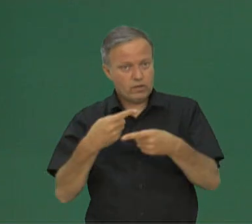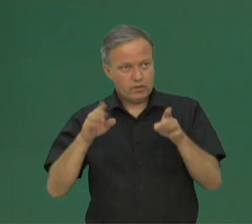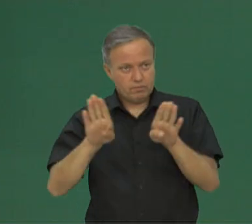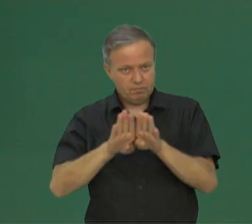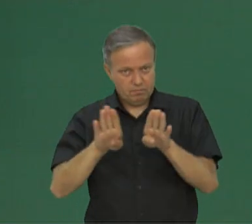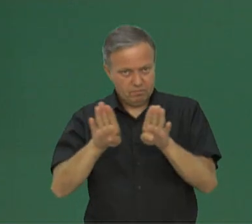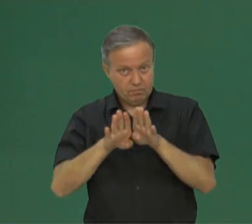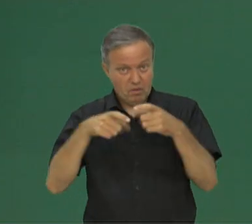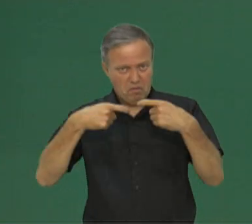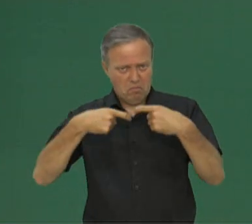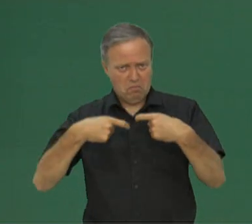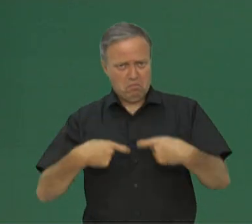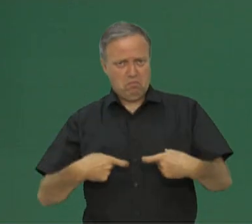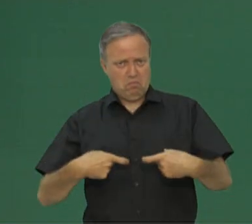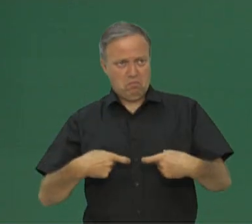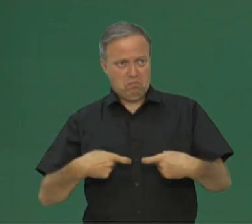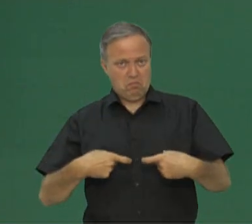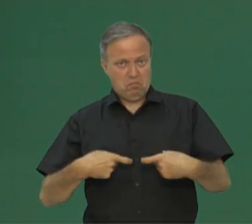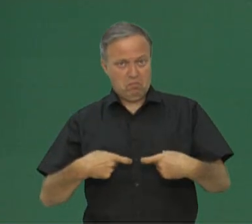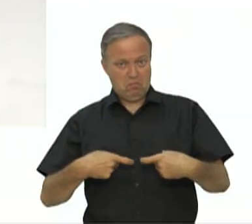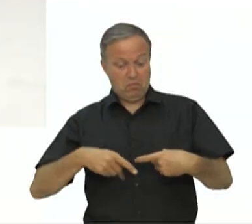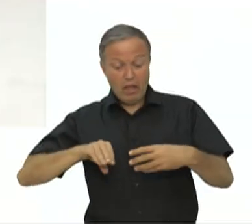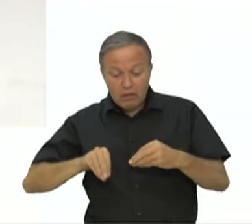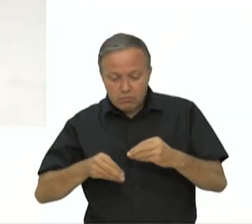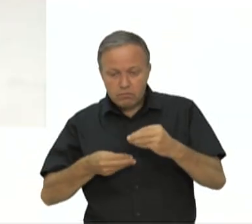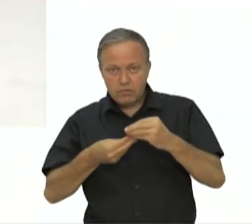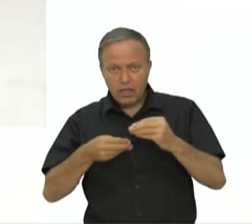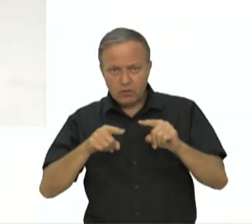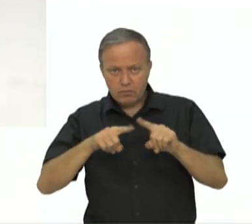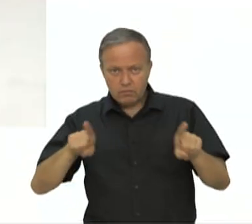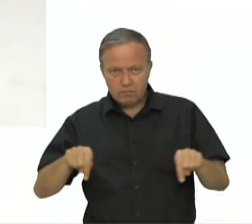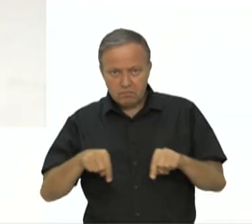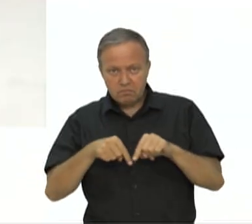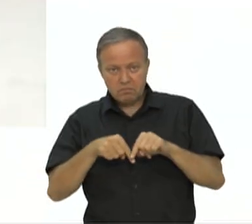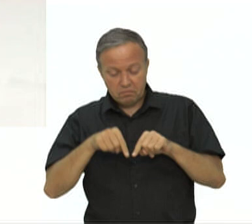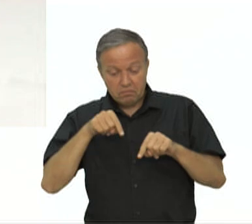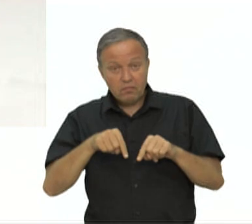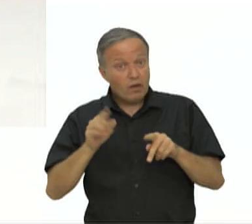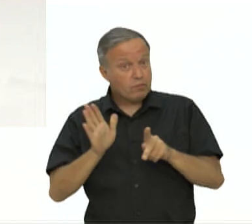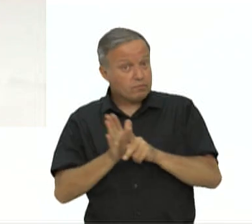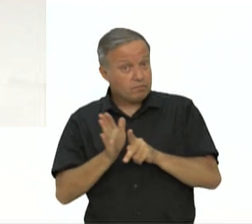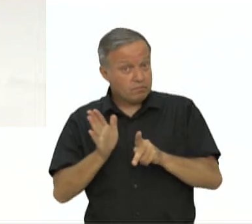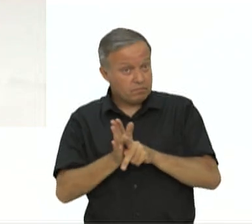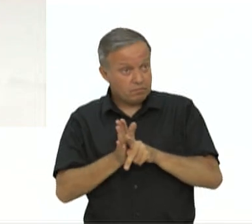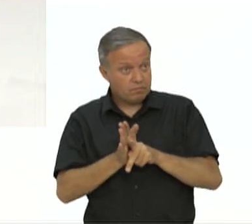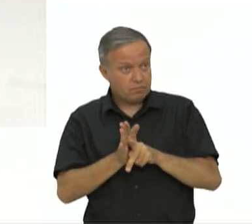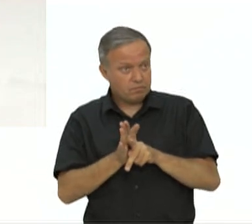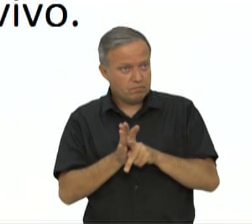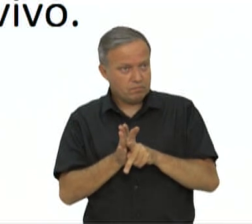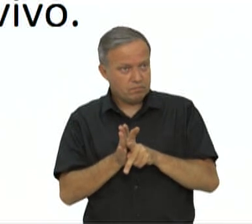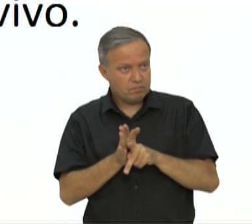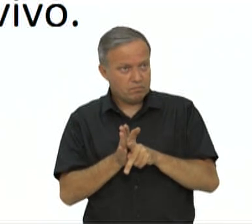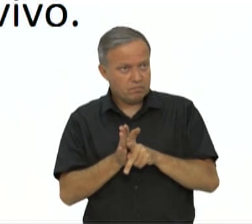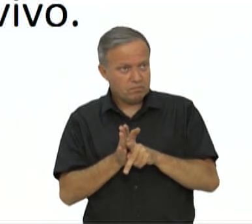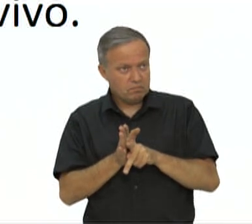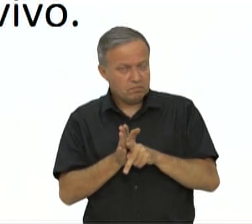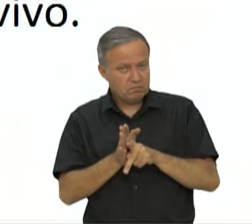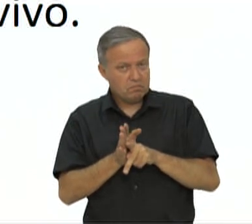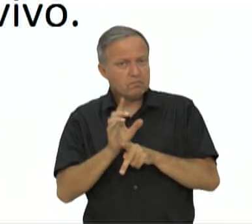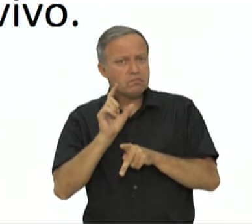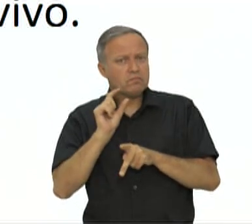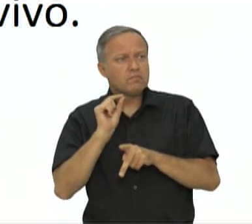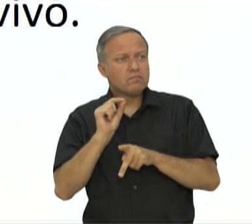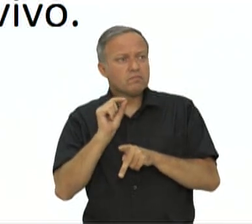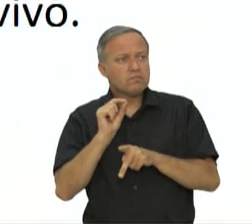dentro do ambiente específico para arte. Certo? Então, o que que a gente vai concluir com a performance, pessoal?